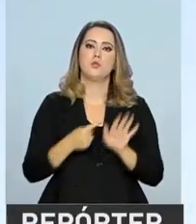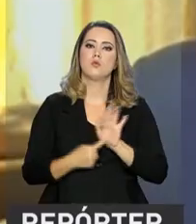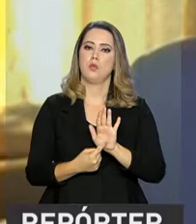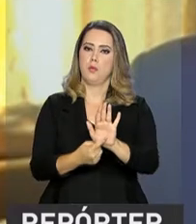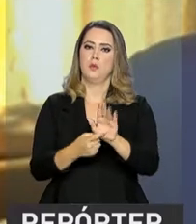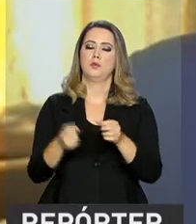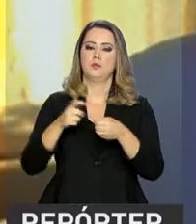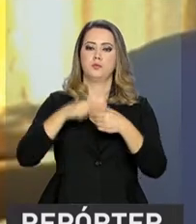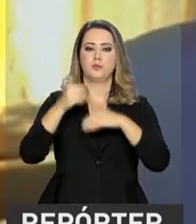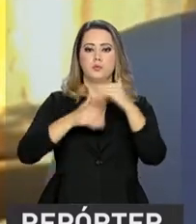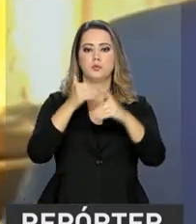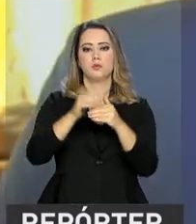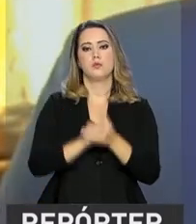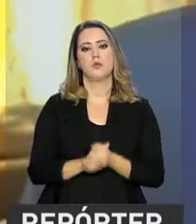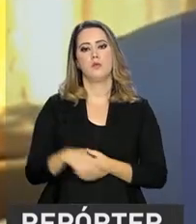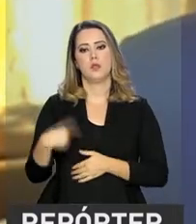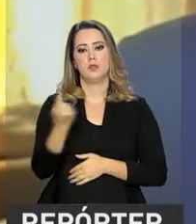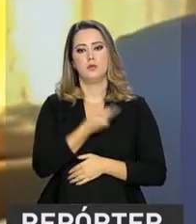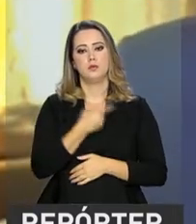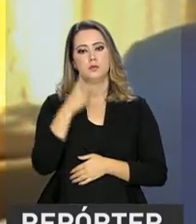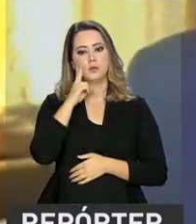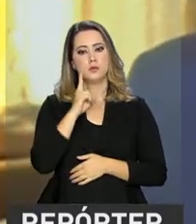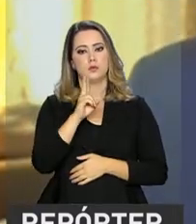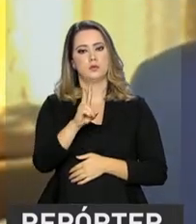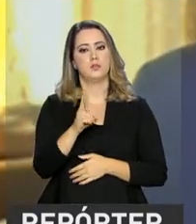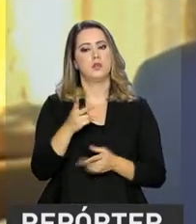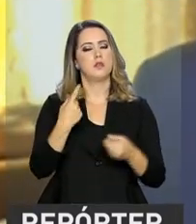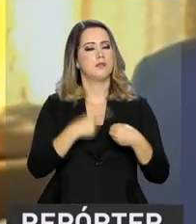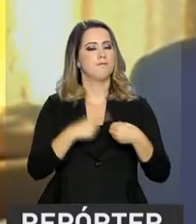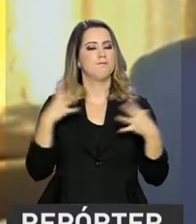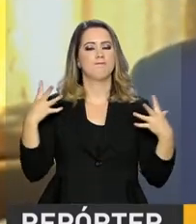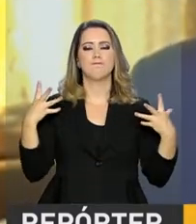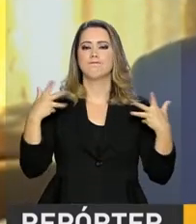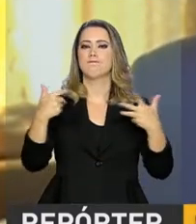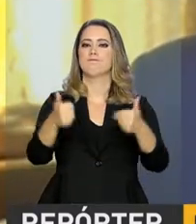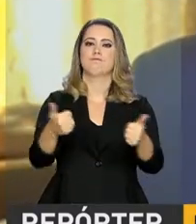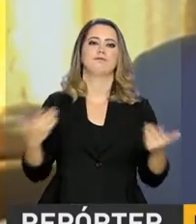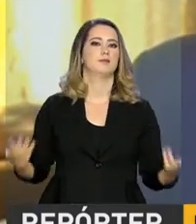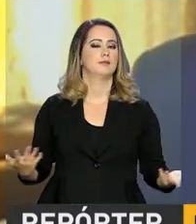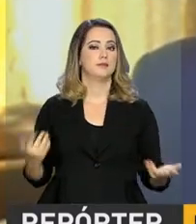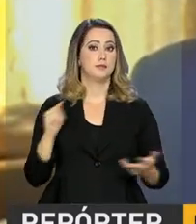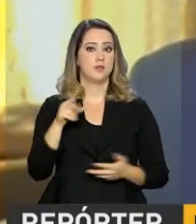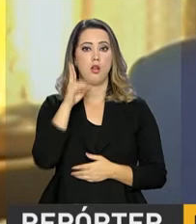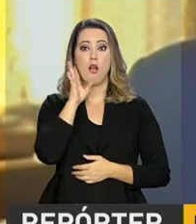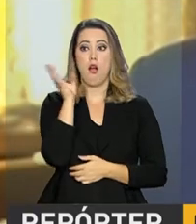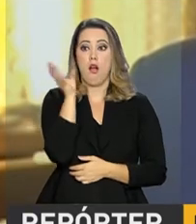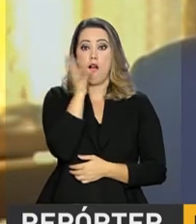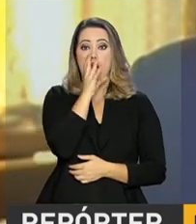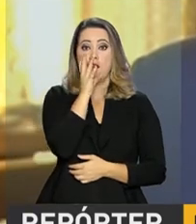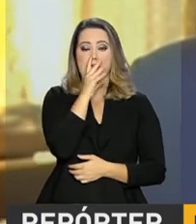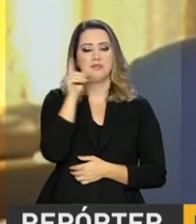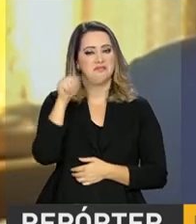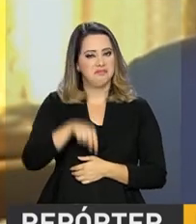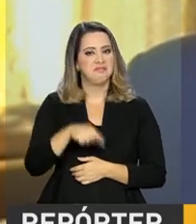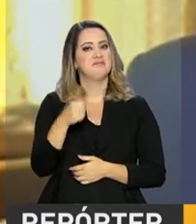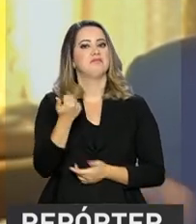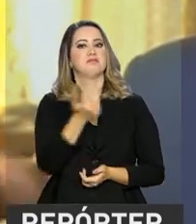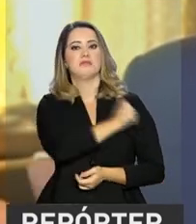recuperação. A impressão que todos aqui nos deixam é que essa cidade é maravilhosa, realmente. Eles ficam encantados com o que veem.